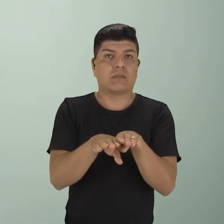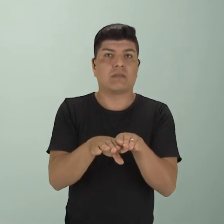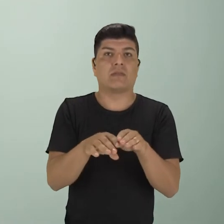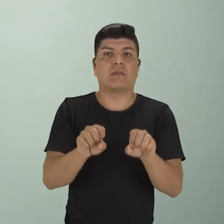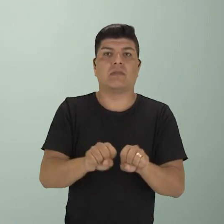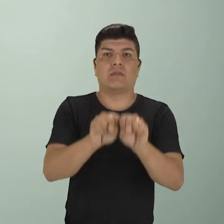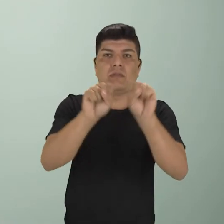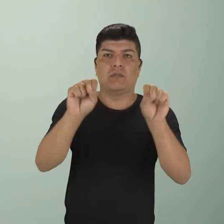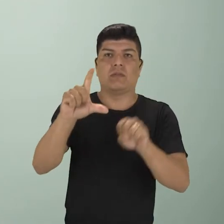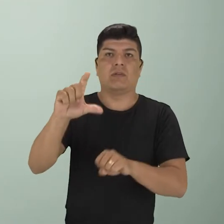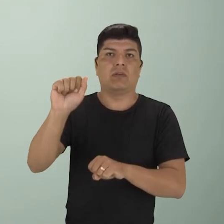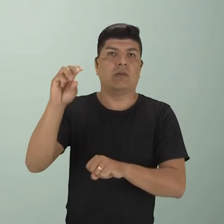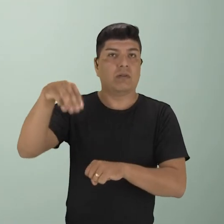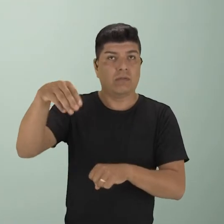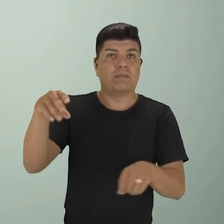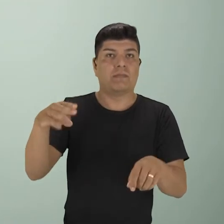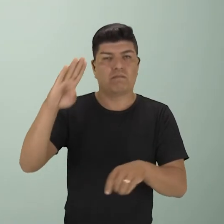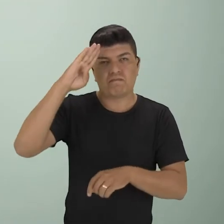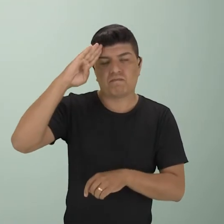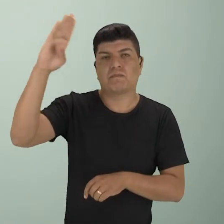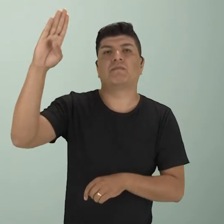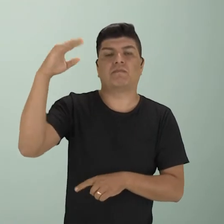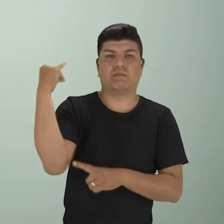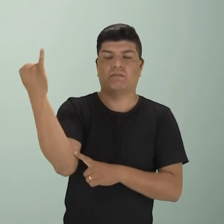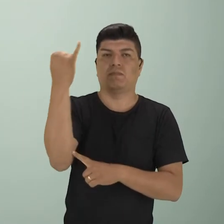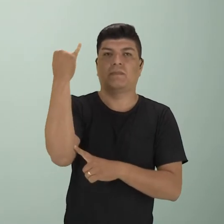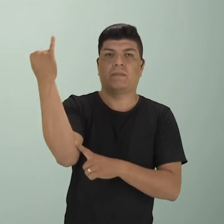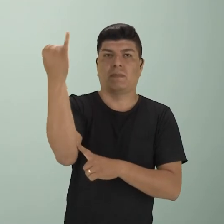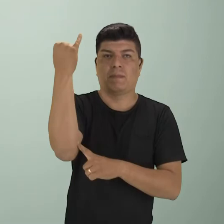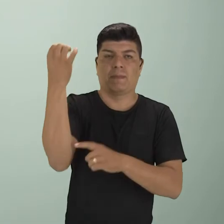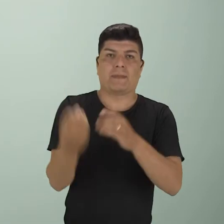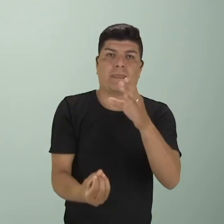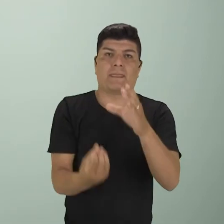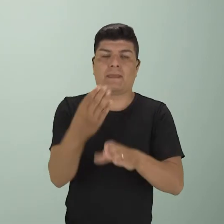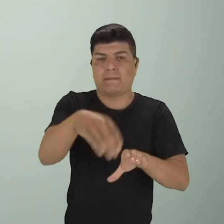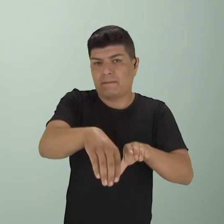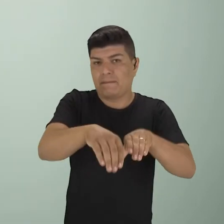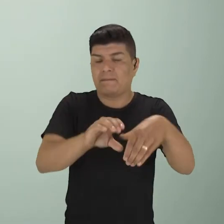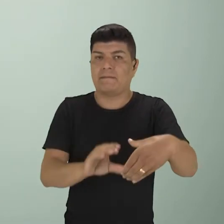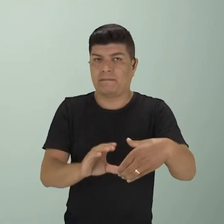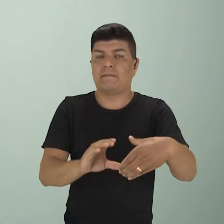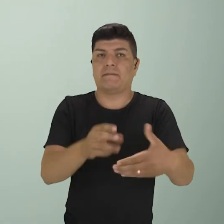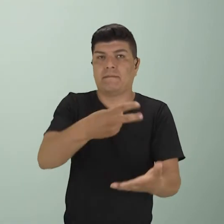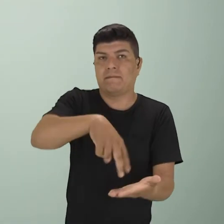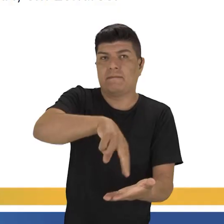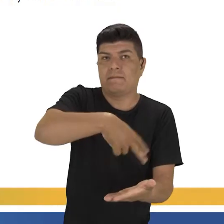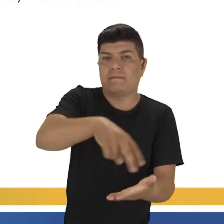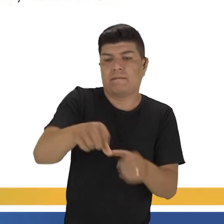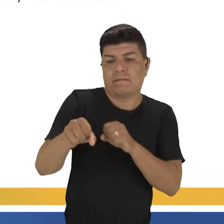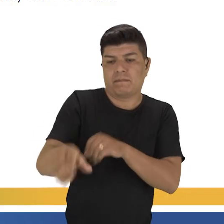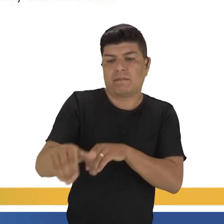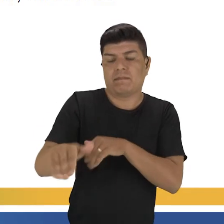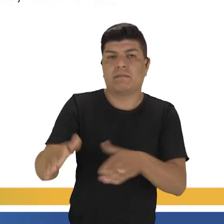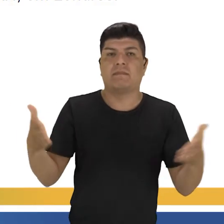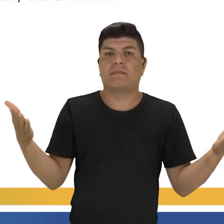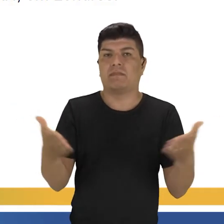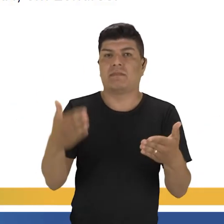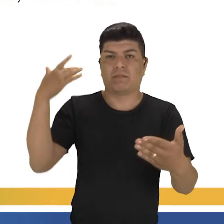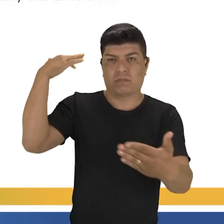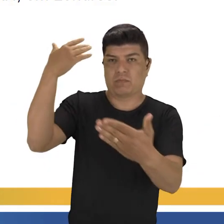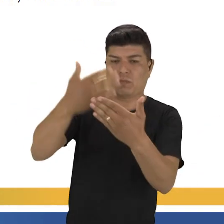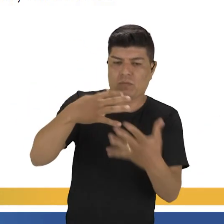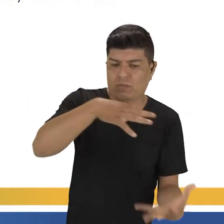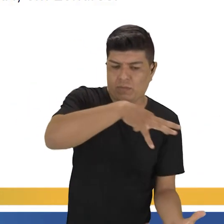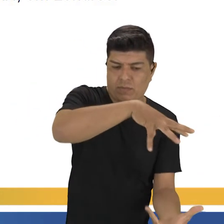é requisito muito primordial para a formação do bailarino. Até hoje, seus ensinamentos continuam sendo transmitidos no